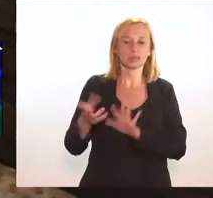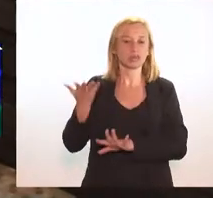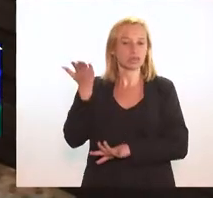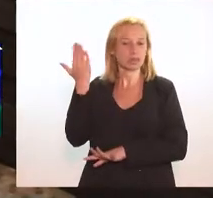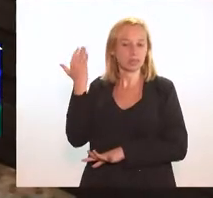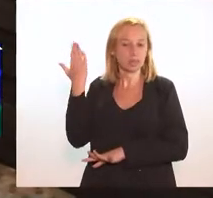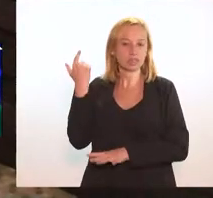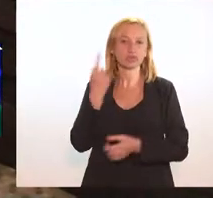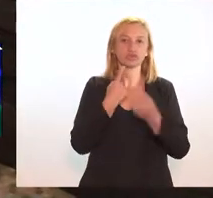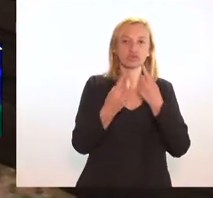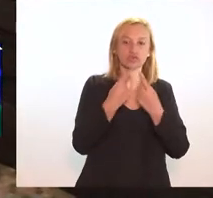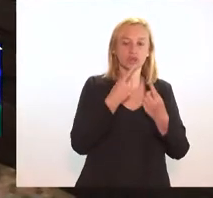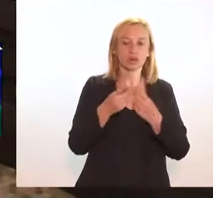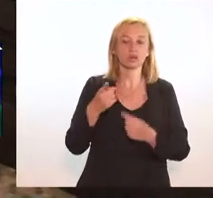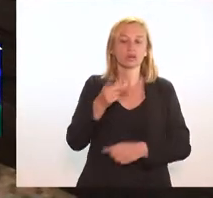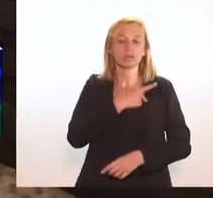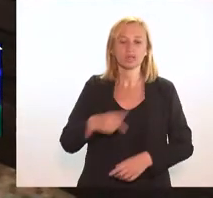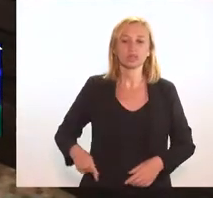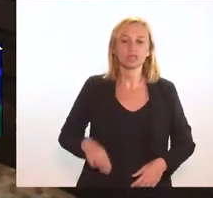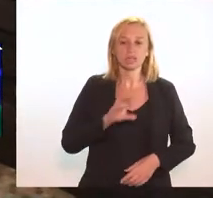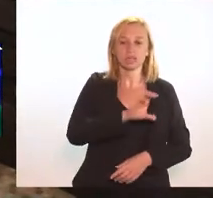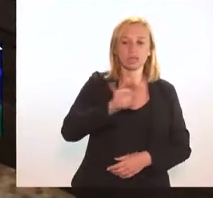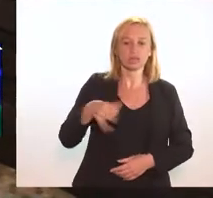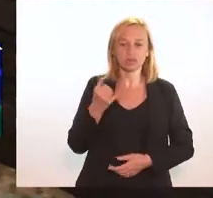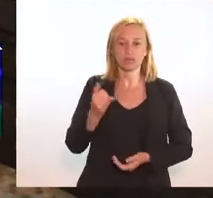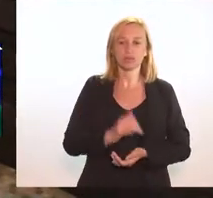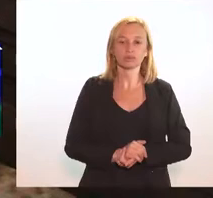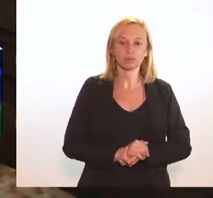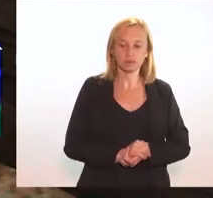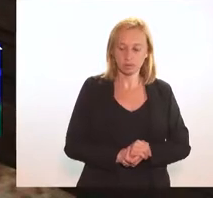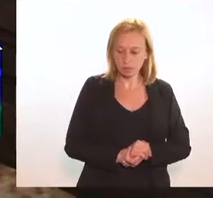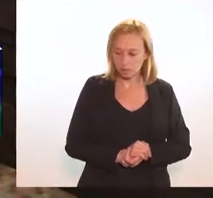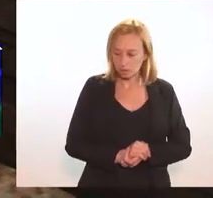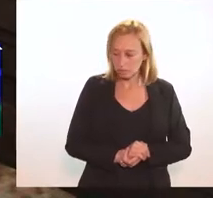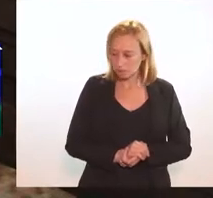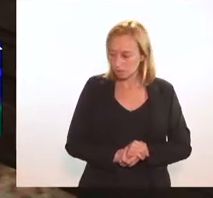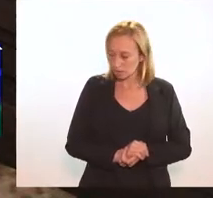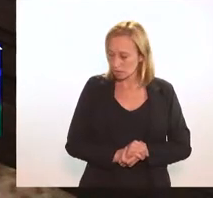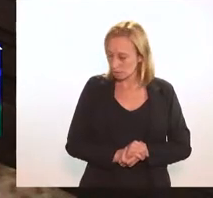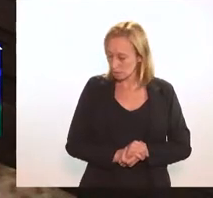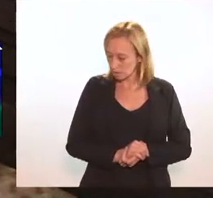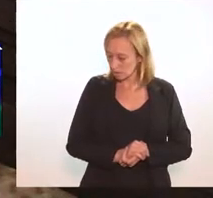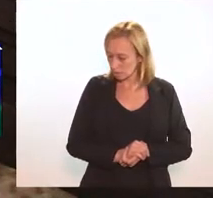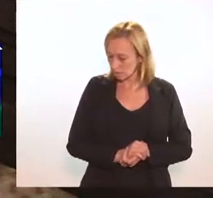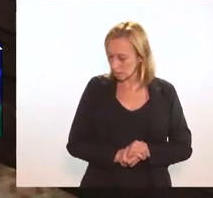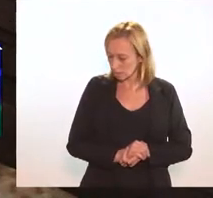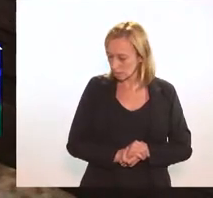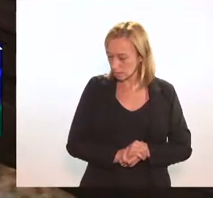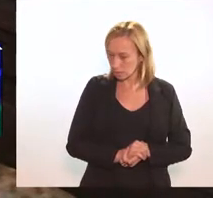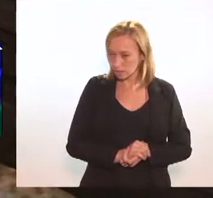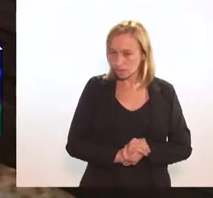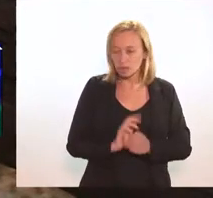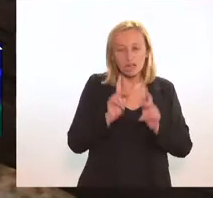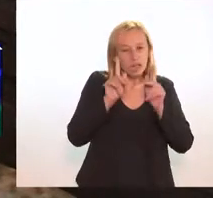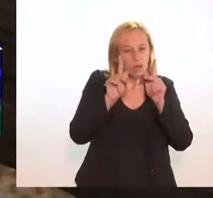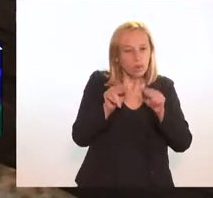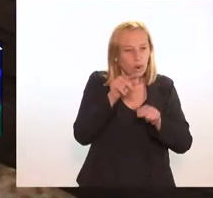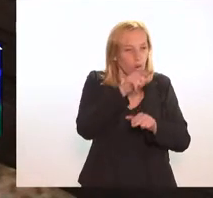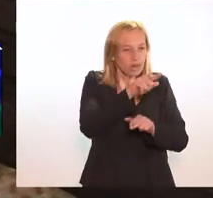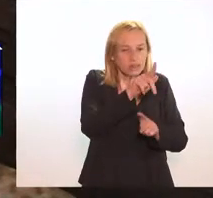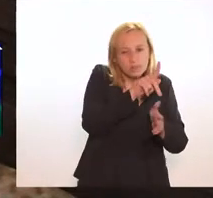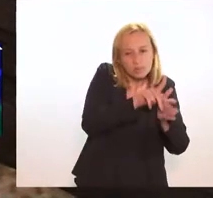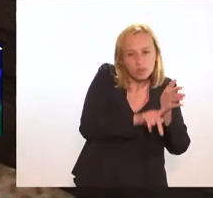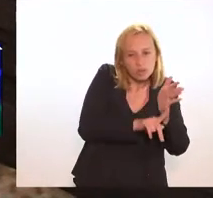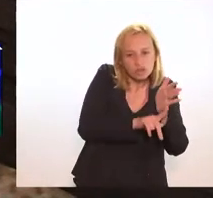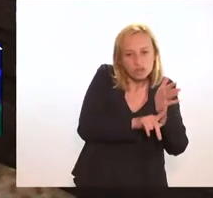em diálogo com o presidente da CCJ, trouxemos aqui a semelhança desse projeto